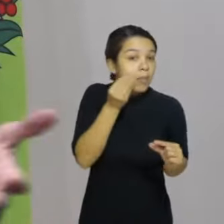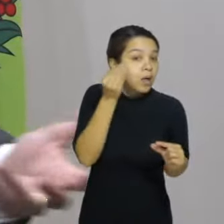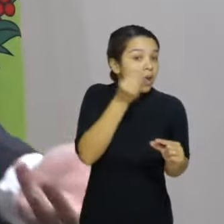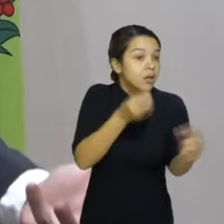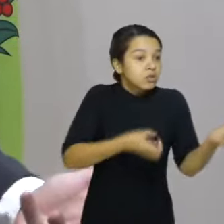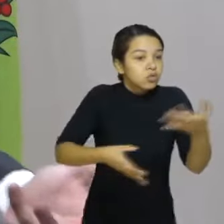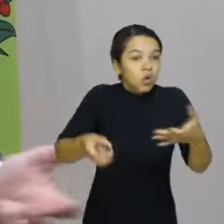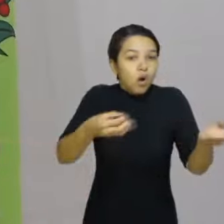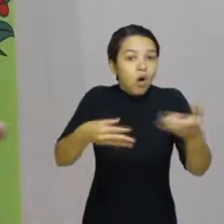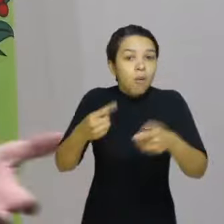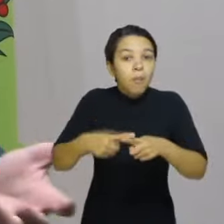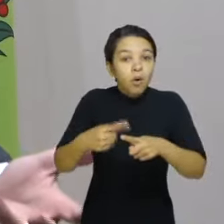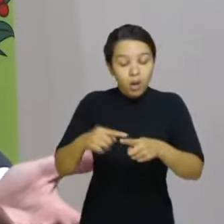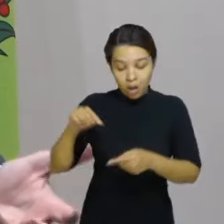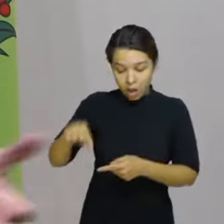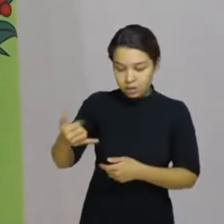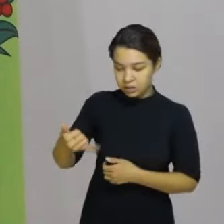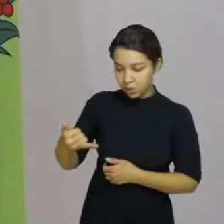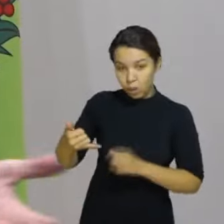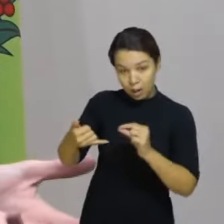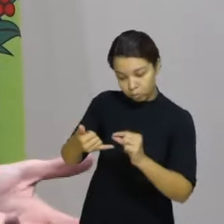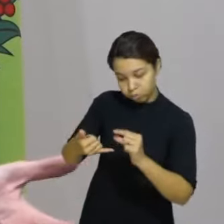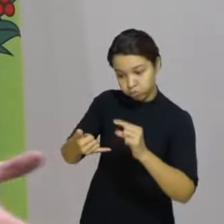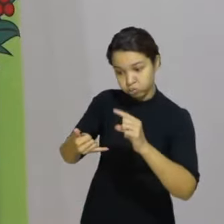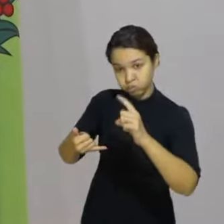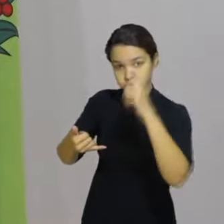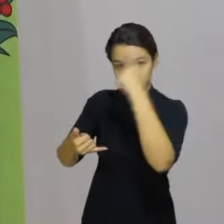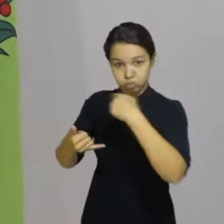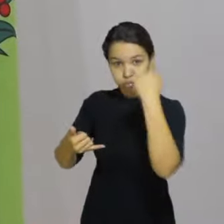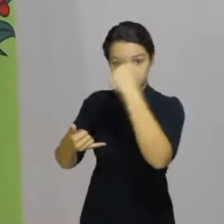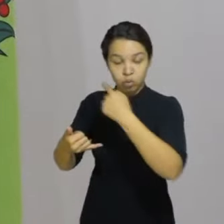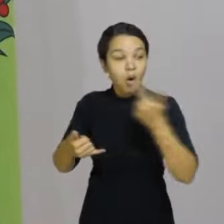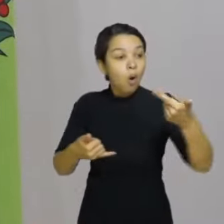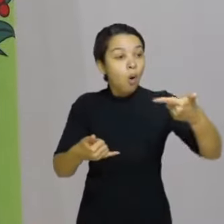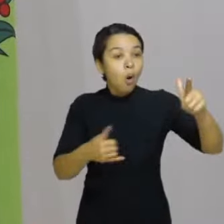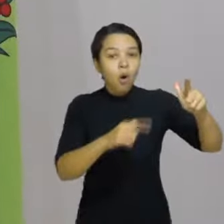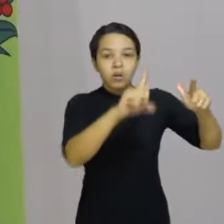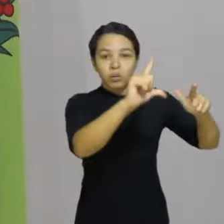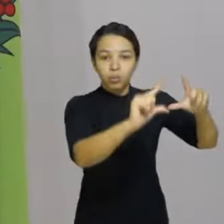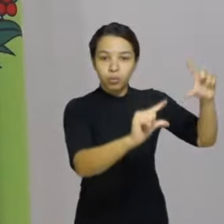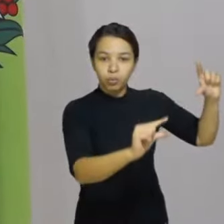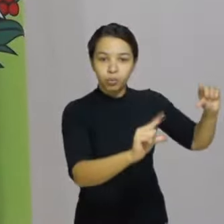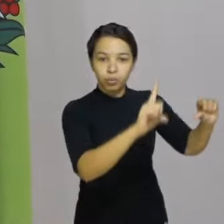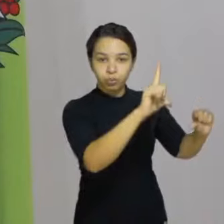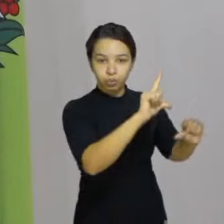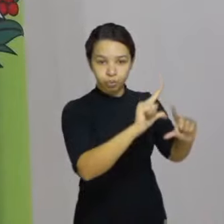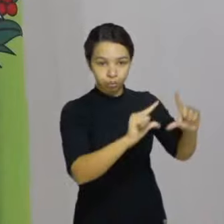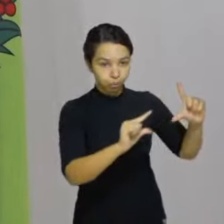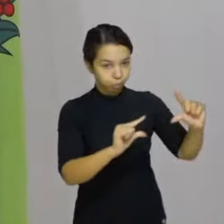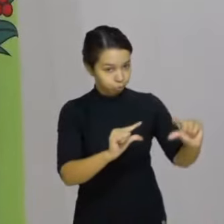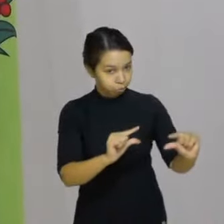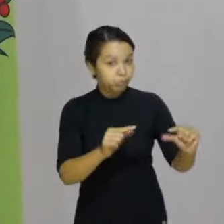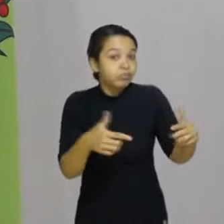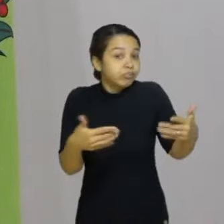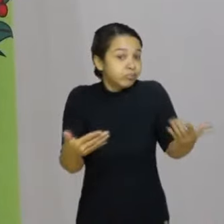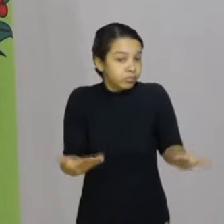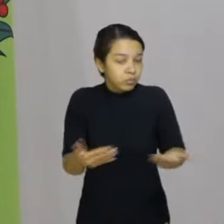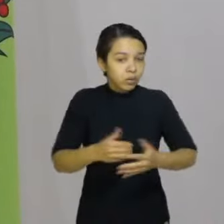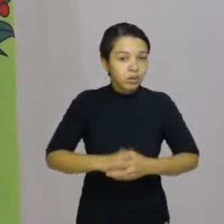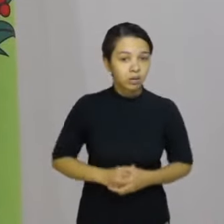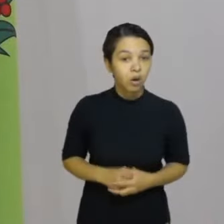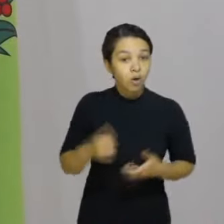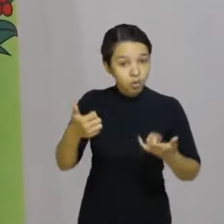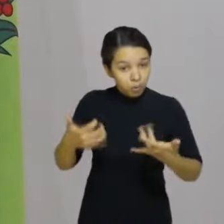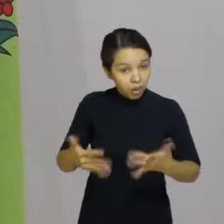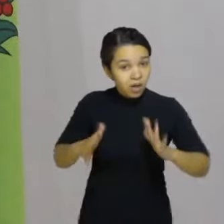né? Falta tempo para tudo em virtude disso. Como já disse aqui, não é uma questão, né, de